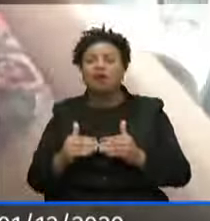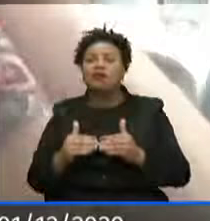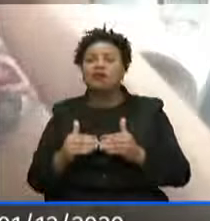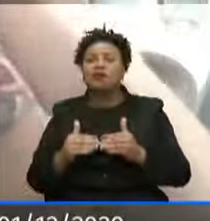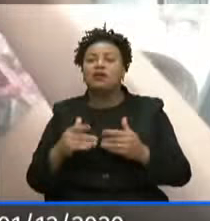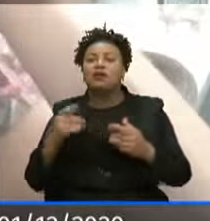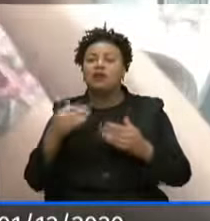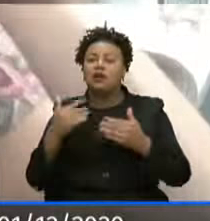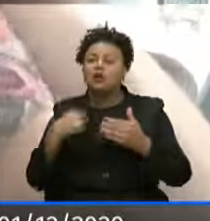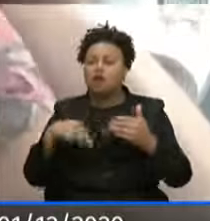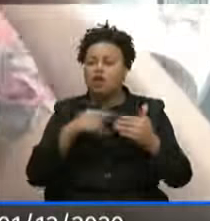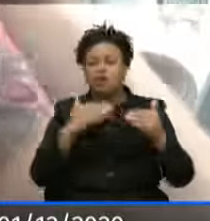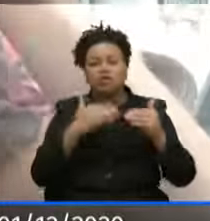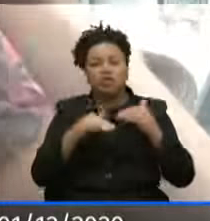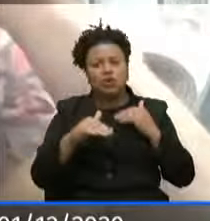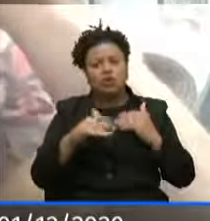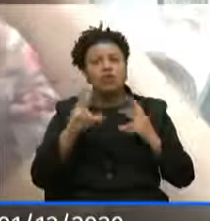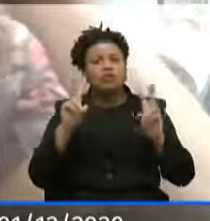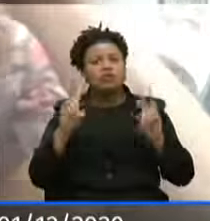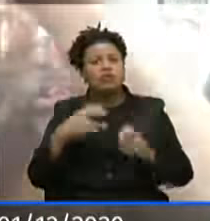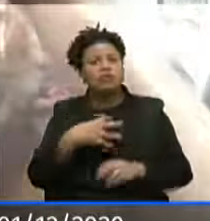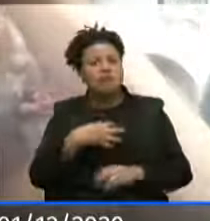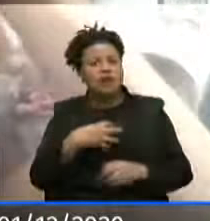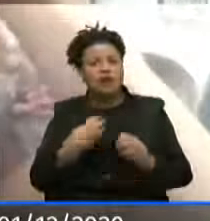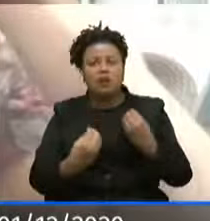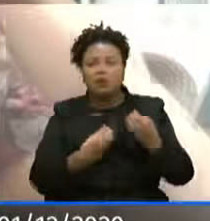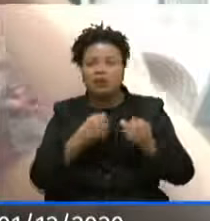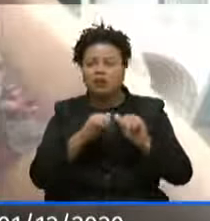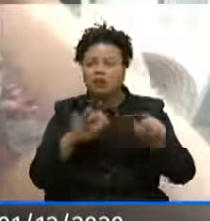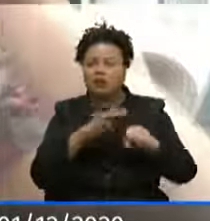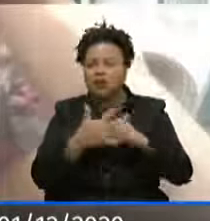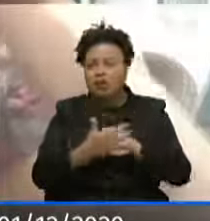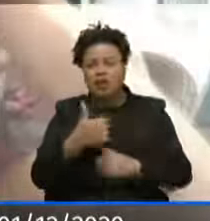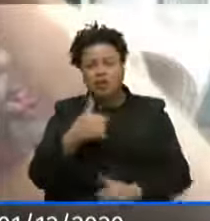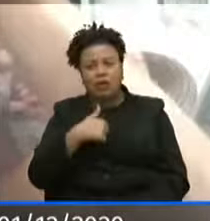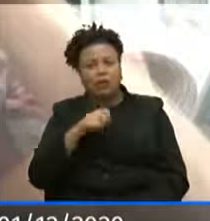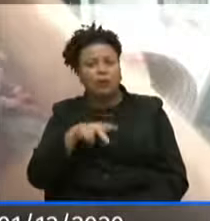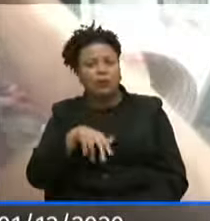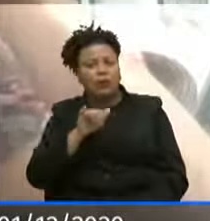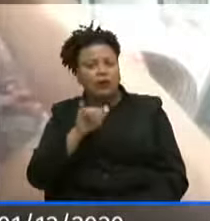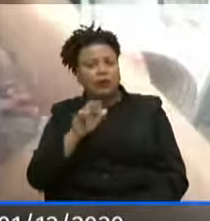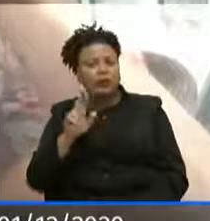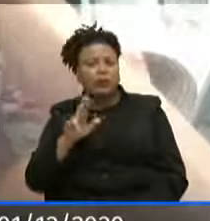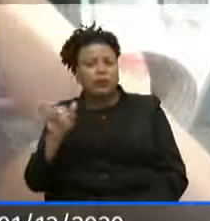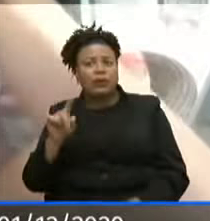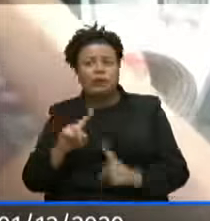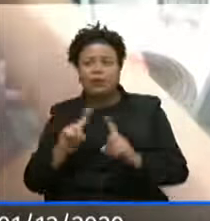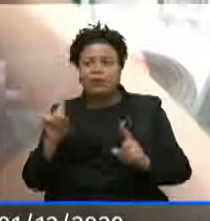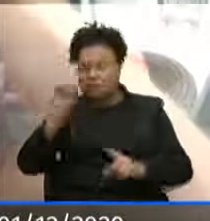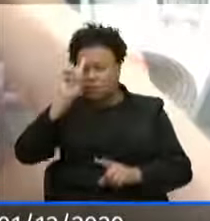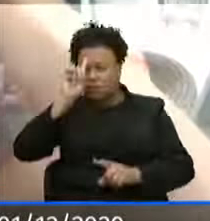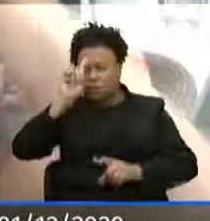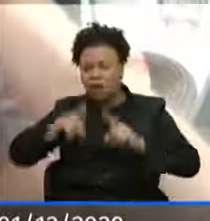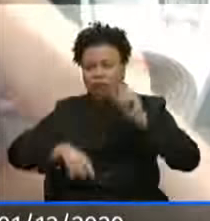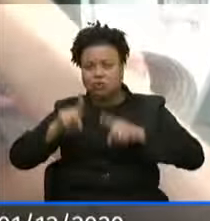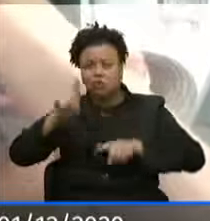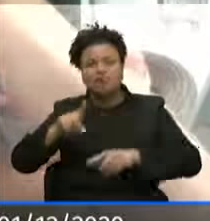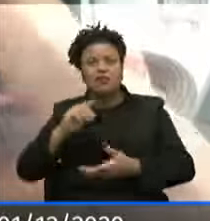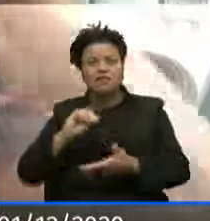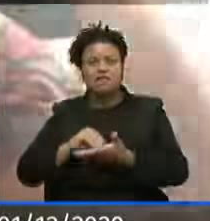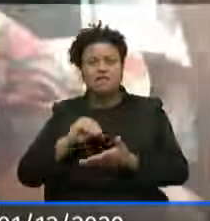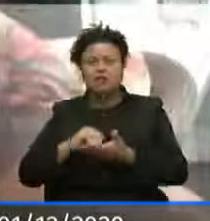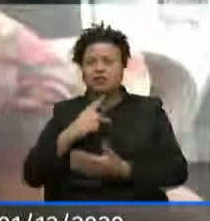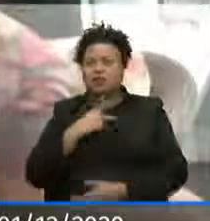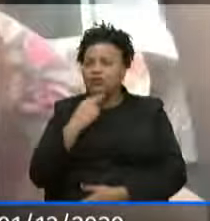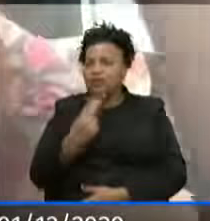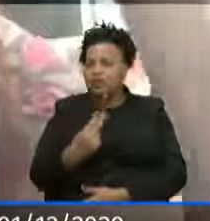Nós discordamos sobre a questão da forma da pandemia, eu, a Anny, o Rui, mas no autoritarismo, na falta de